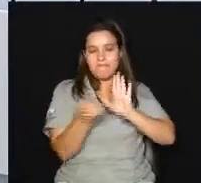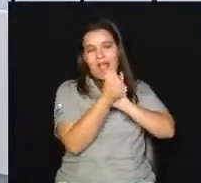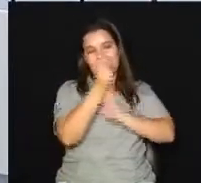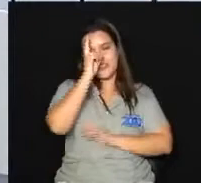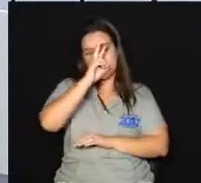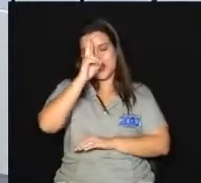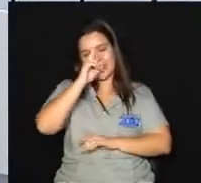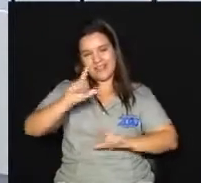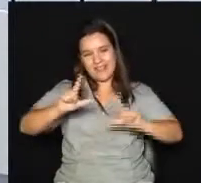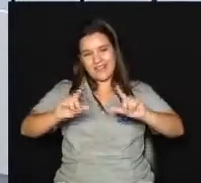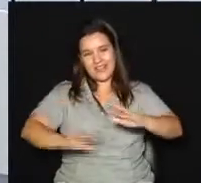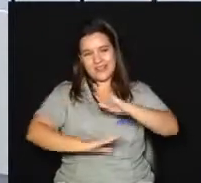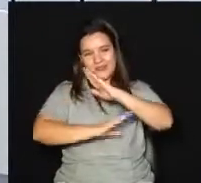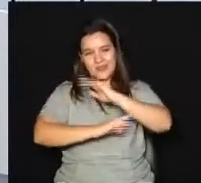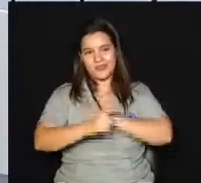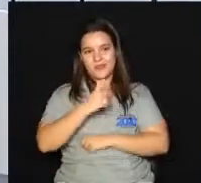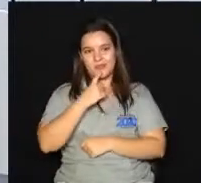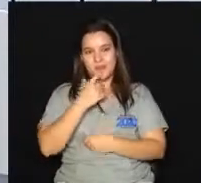TV Câmara Campinas.